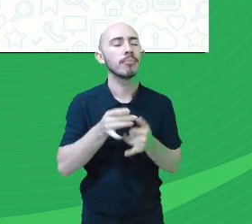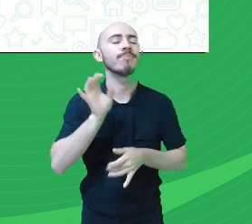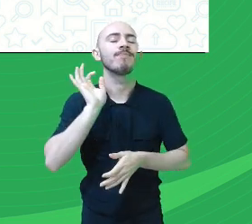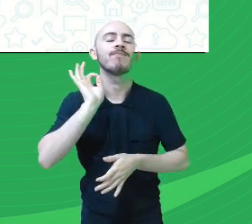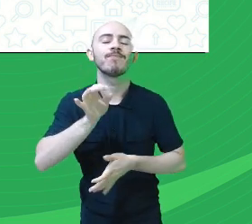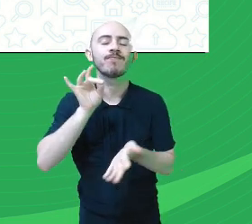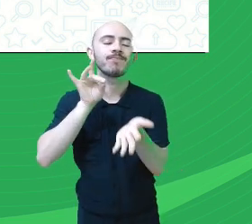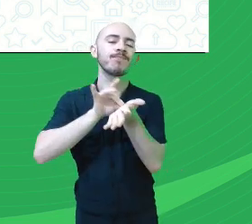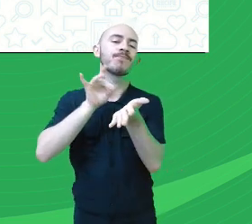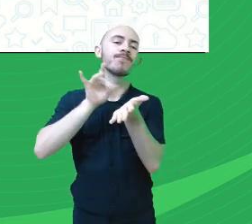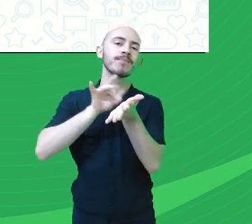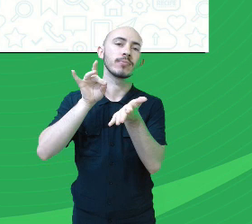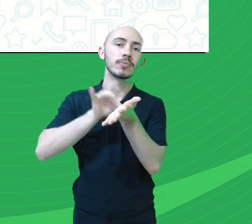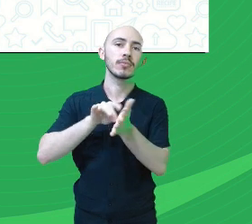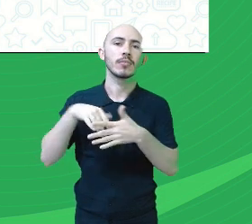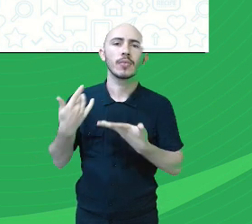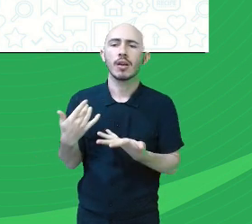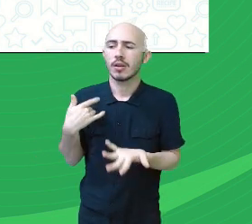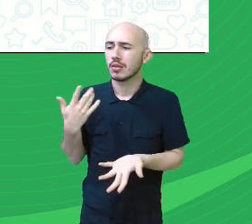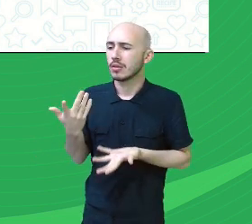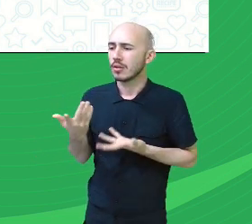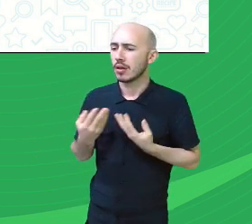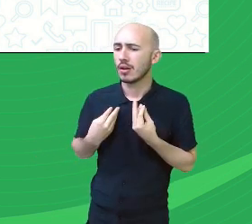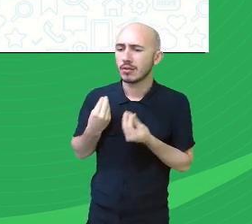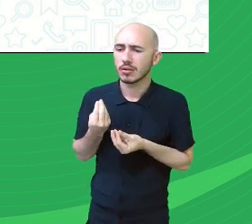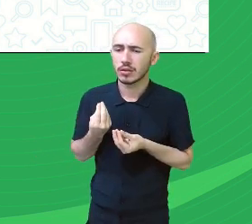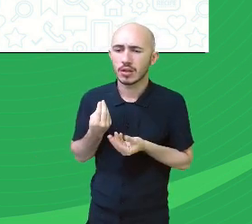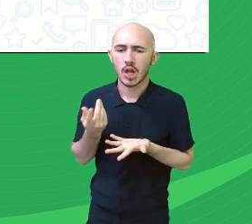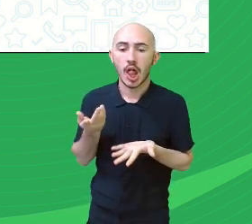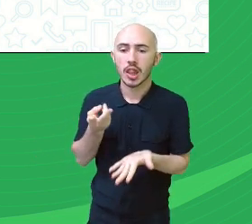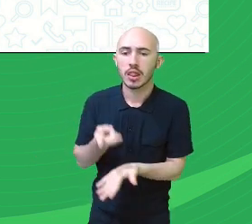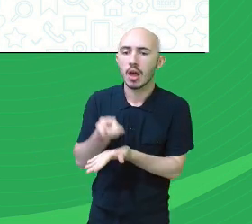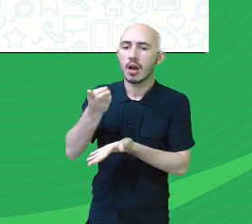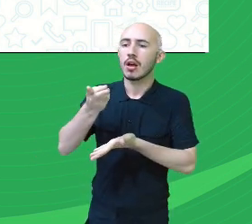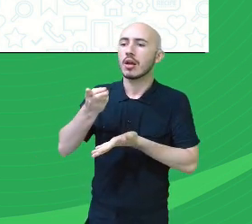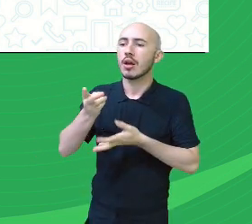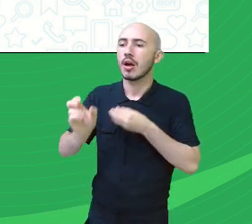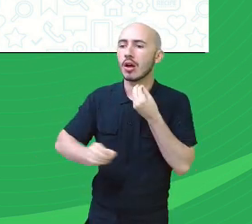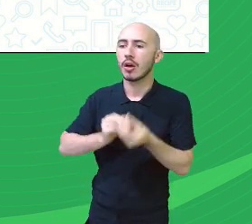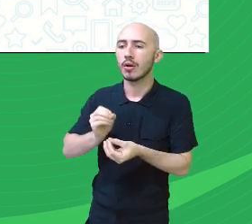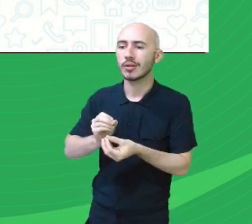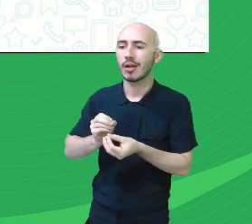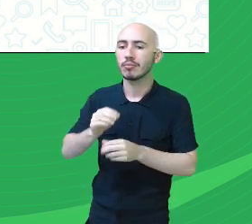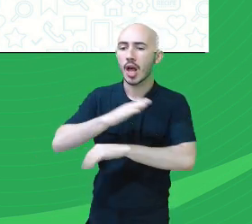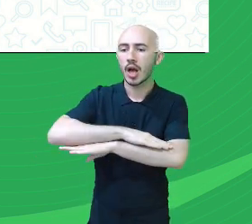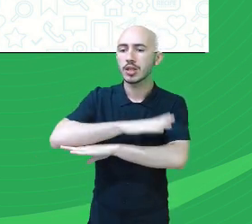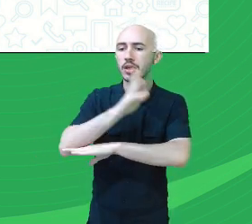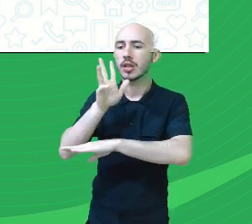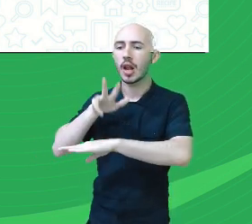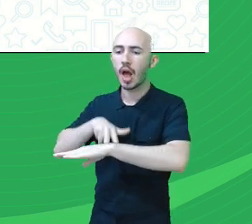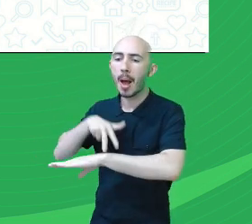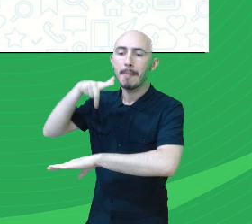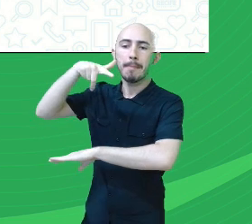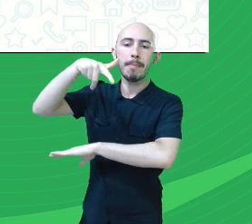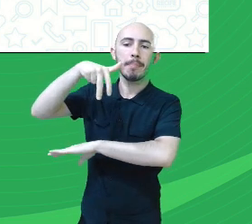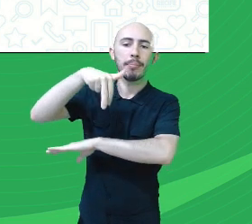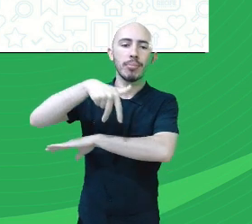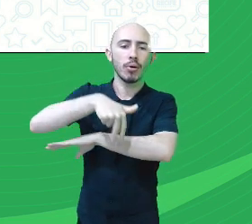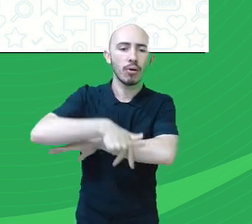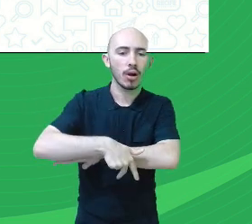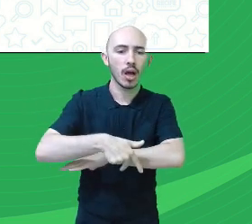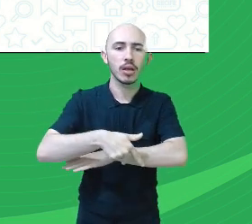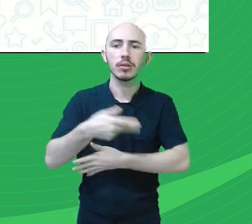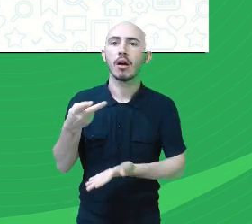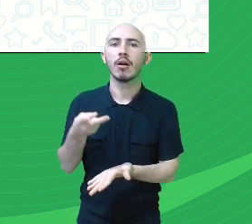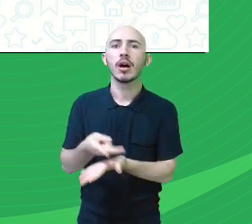mesmo. Quando ele menos esperou, ele pula a janela e algo está acontecendo